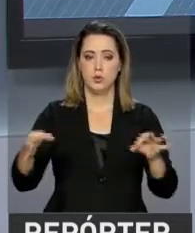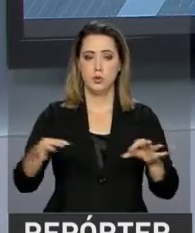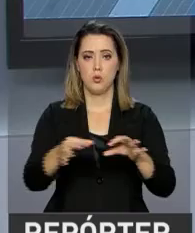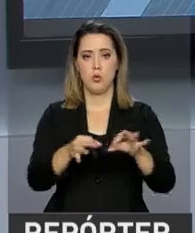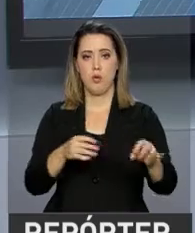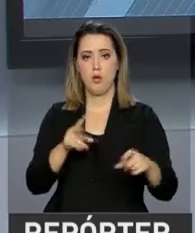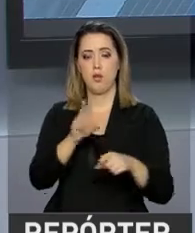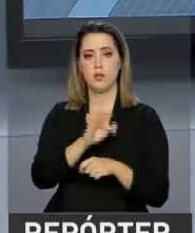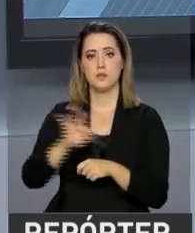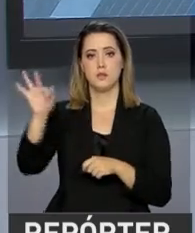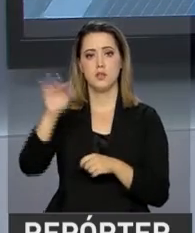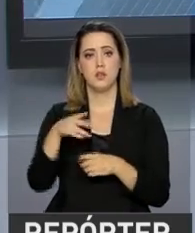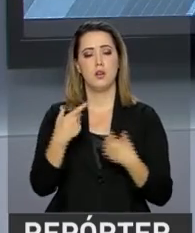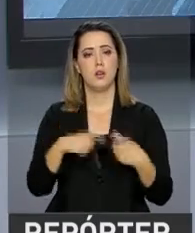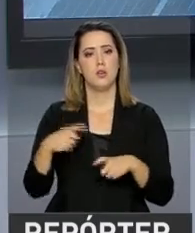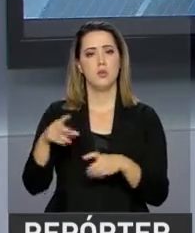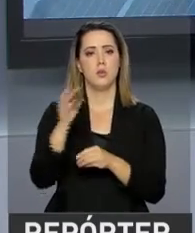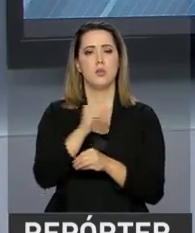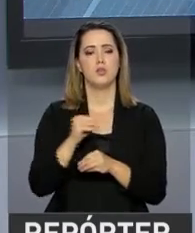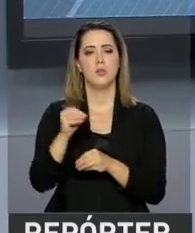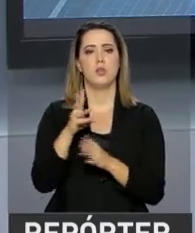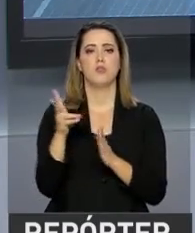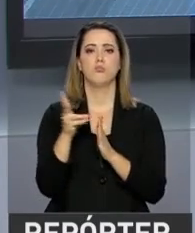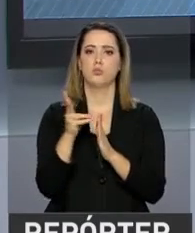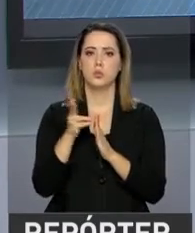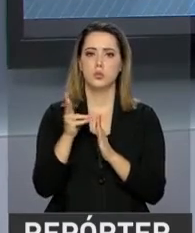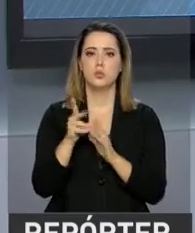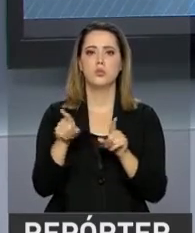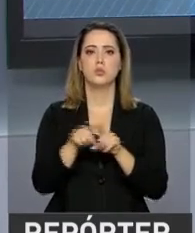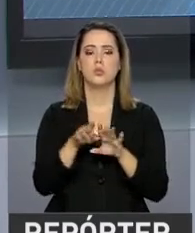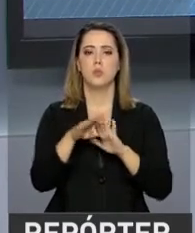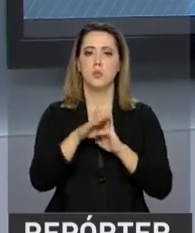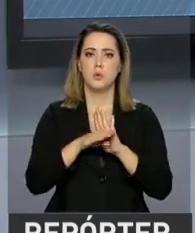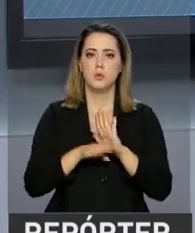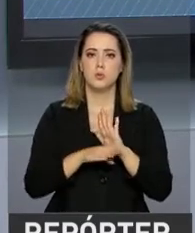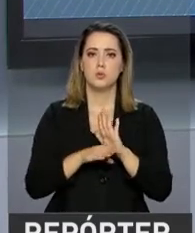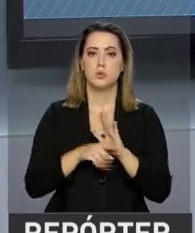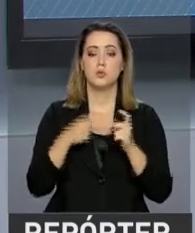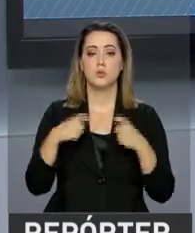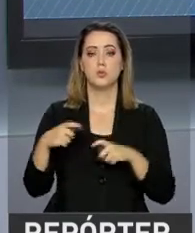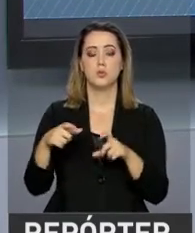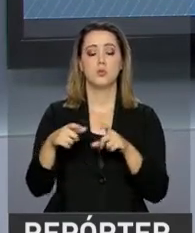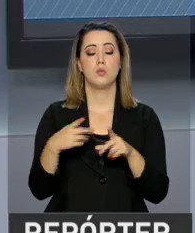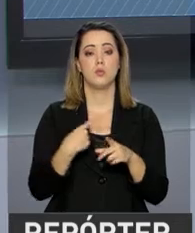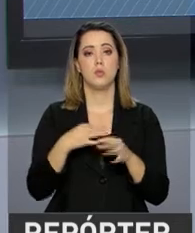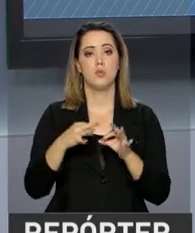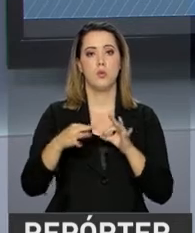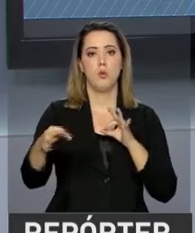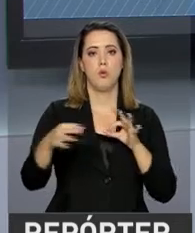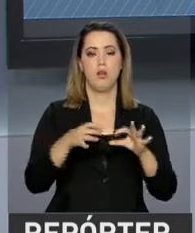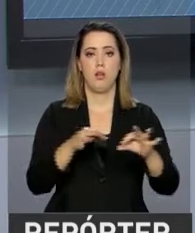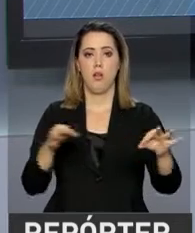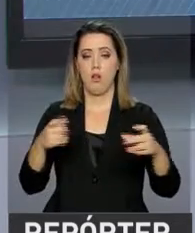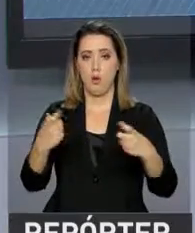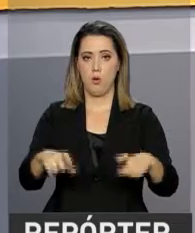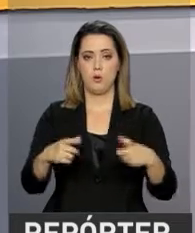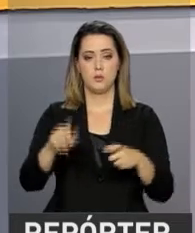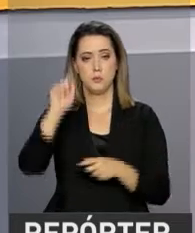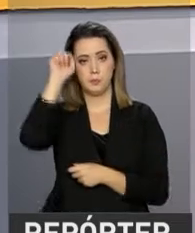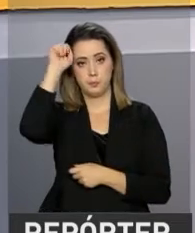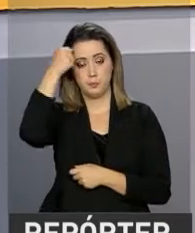federais unidades de conservação terras indígenas projetos de assentamento e áreas quilombolas em todo o país